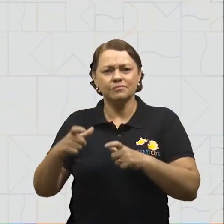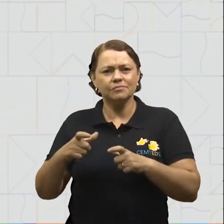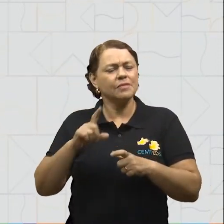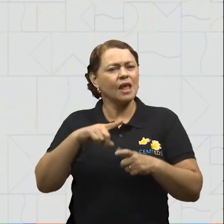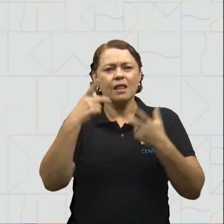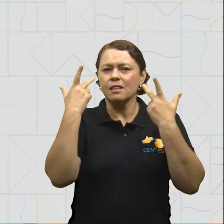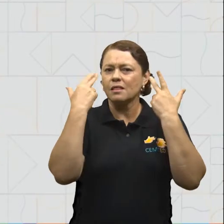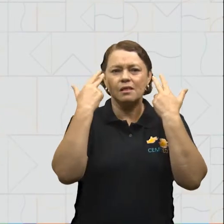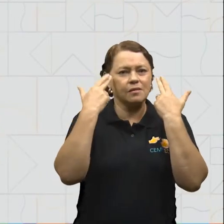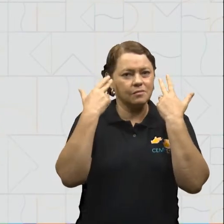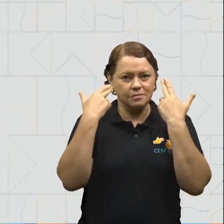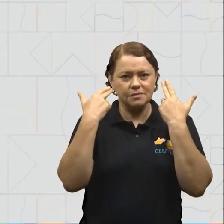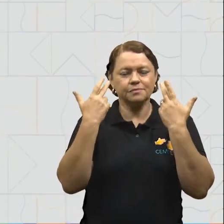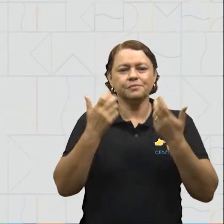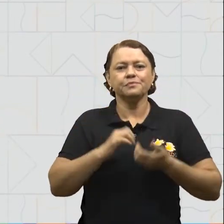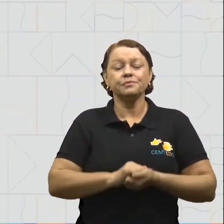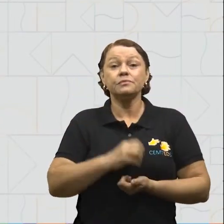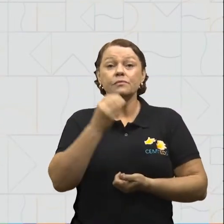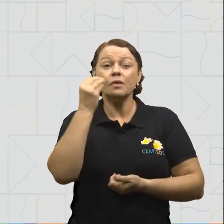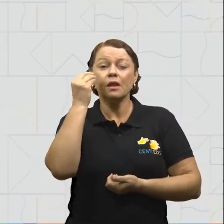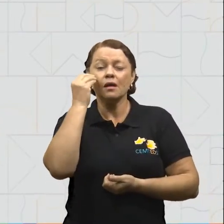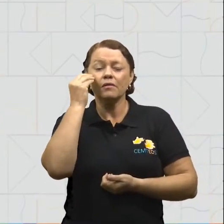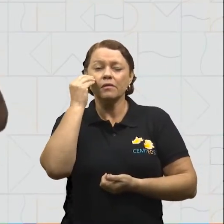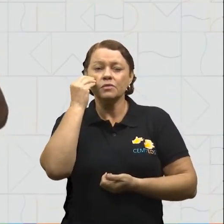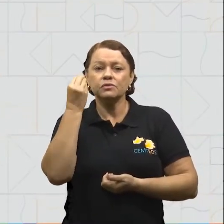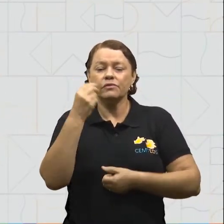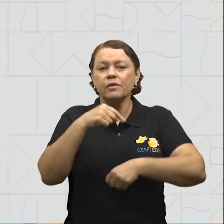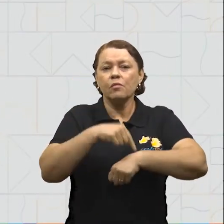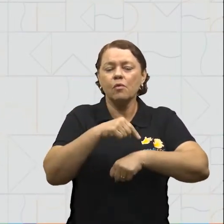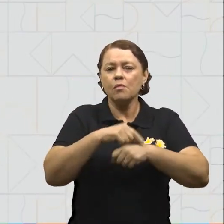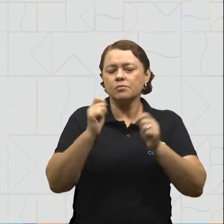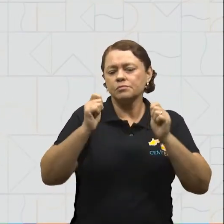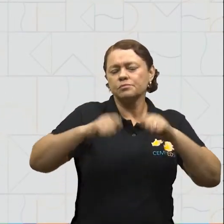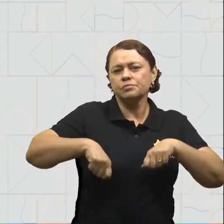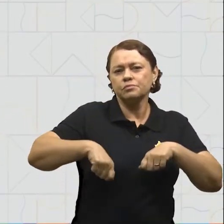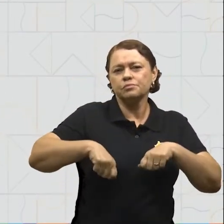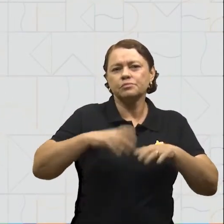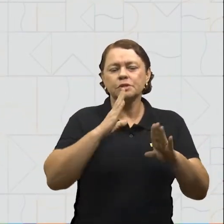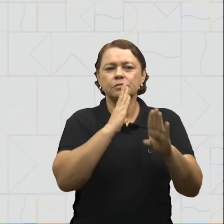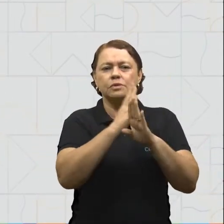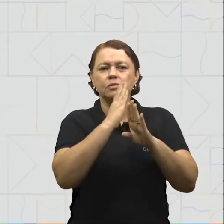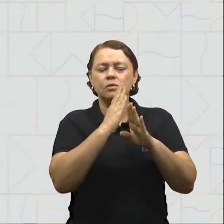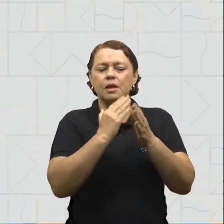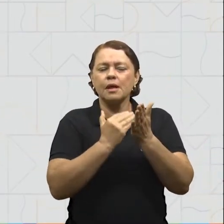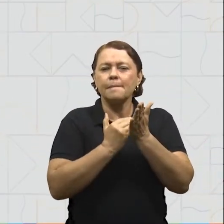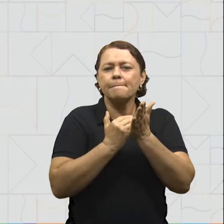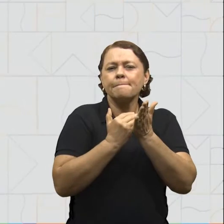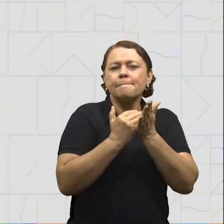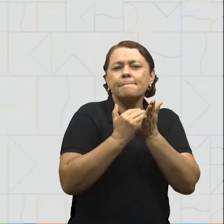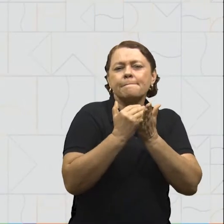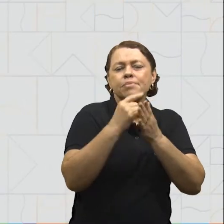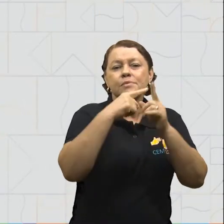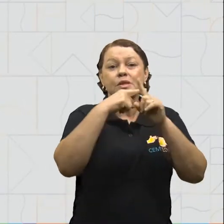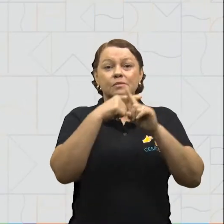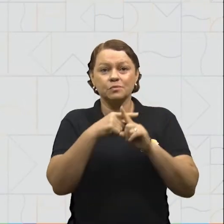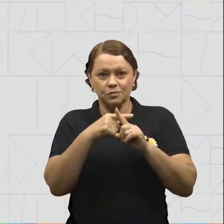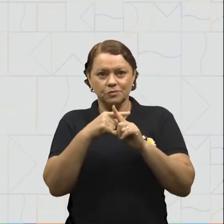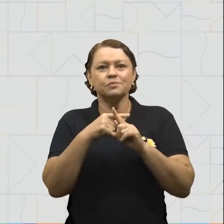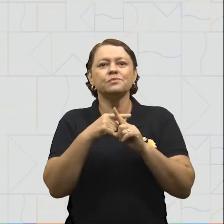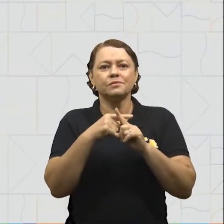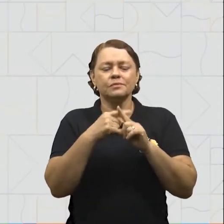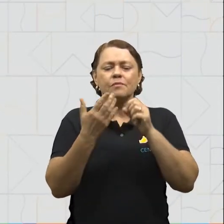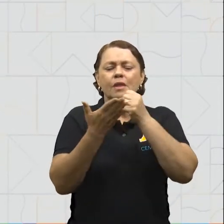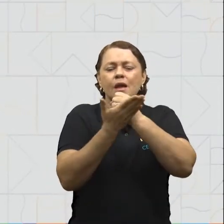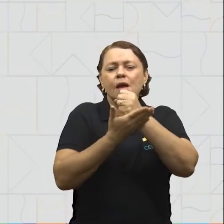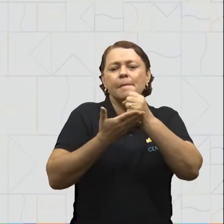são bem comuns vamos ver uma situação na qual Podemos verificar o princípio multiplicativo o